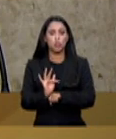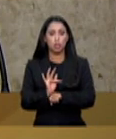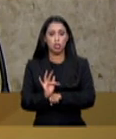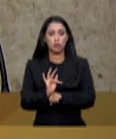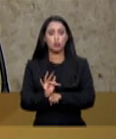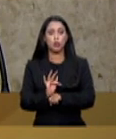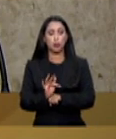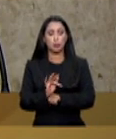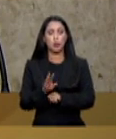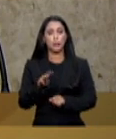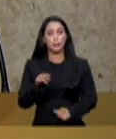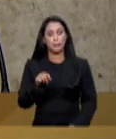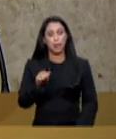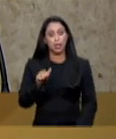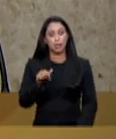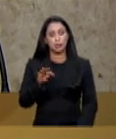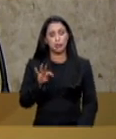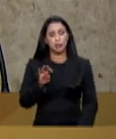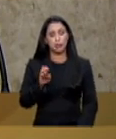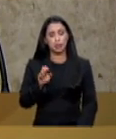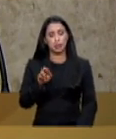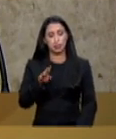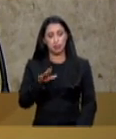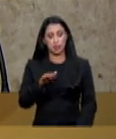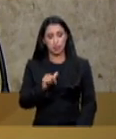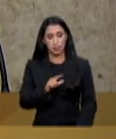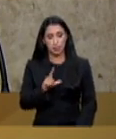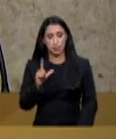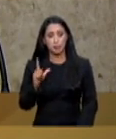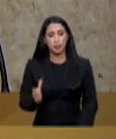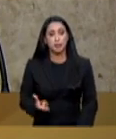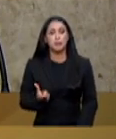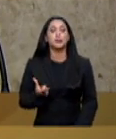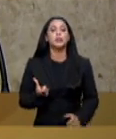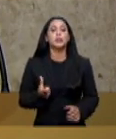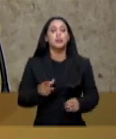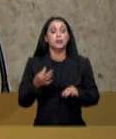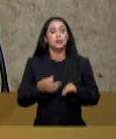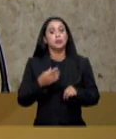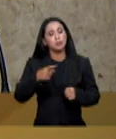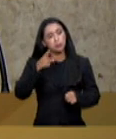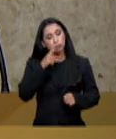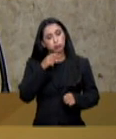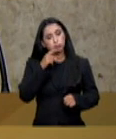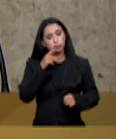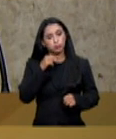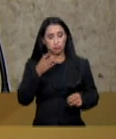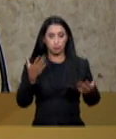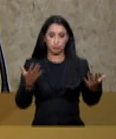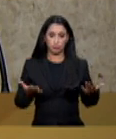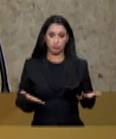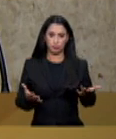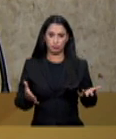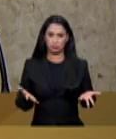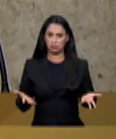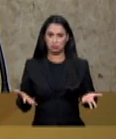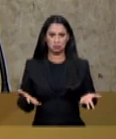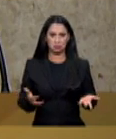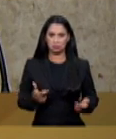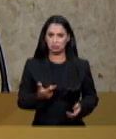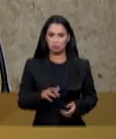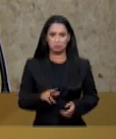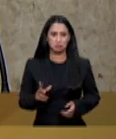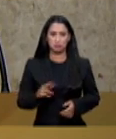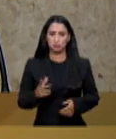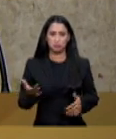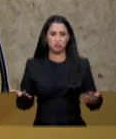e material a que se referiu o ministro Gilmar Mendes, a minha tendência é efetivamente não ter a menor